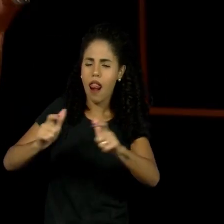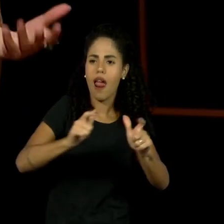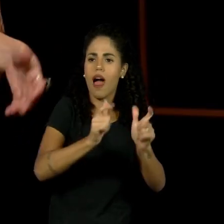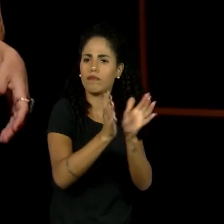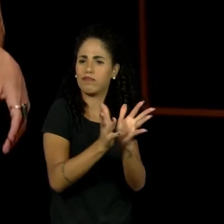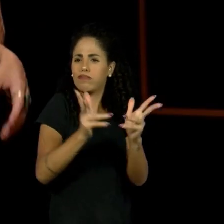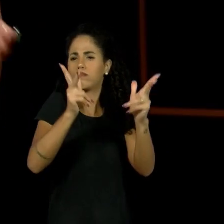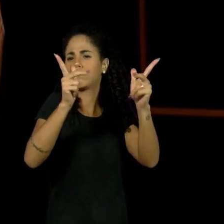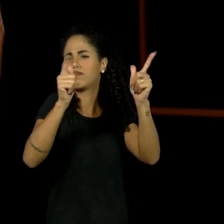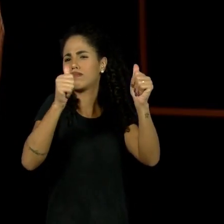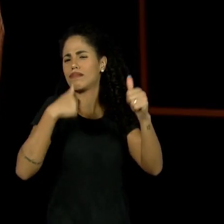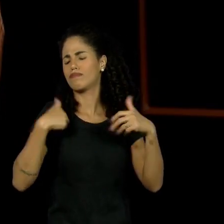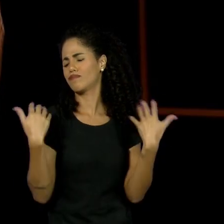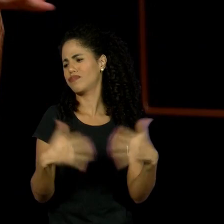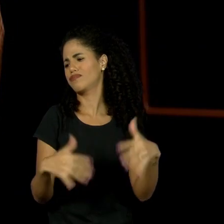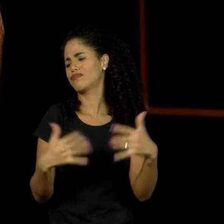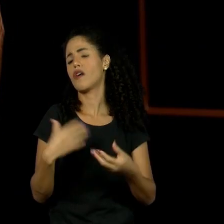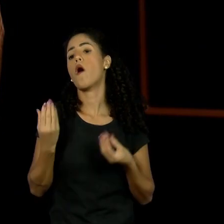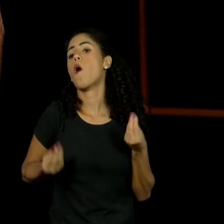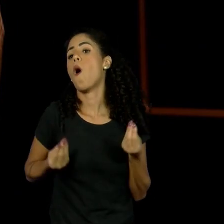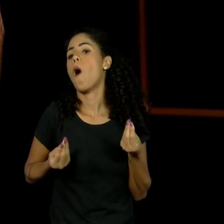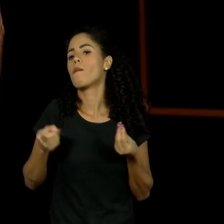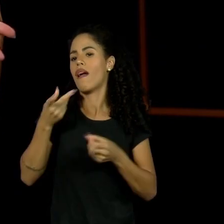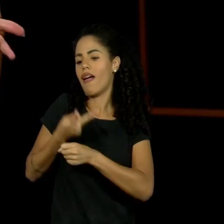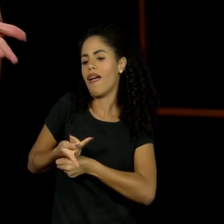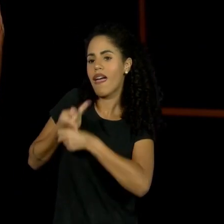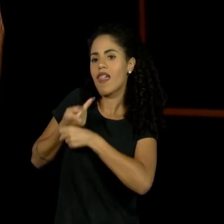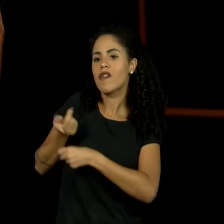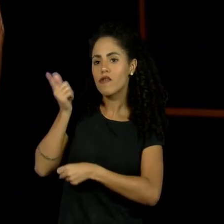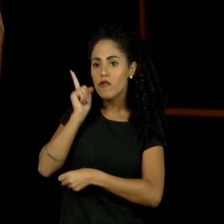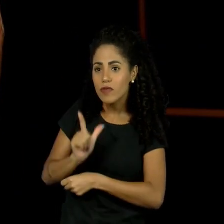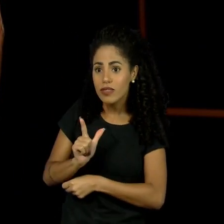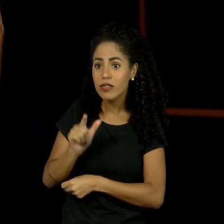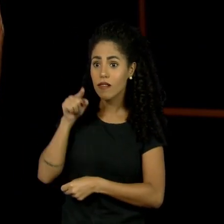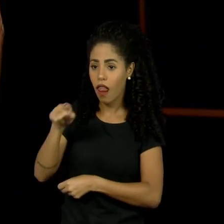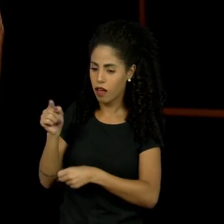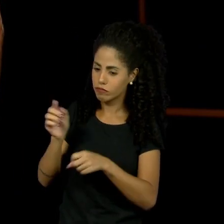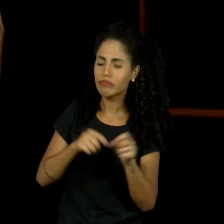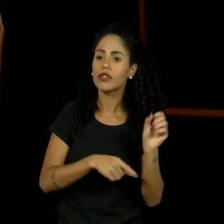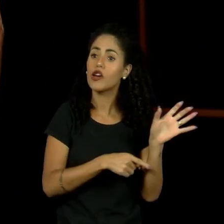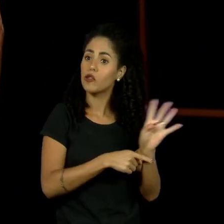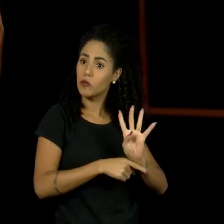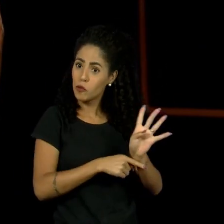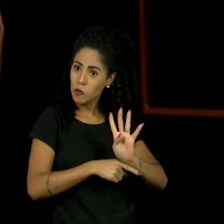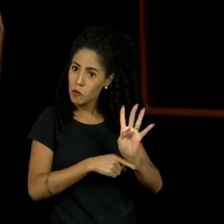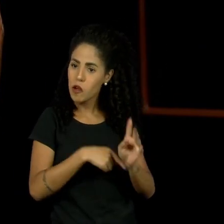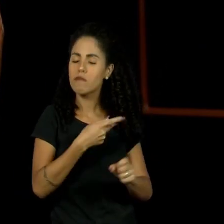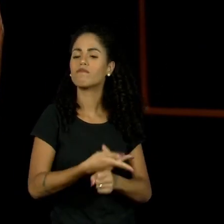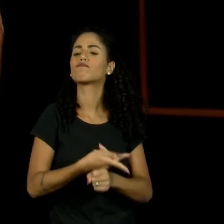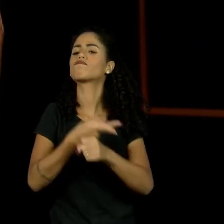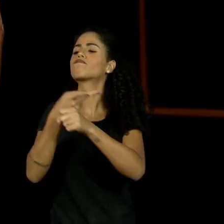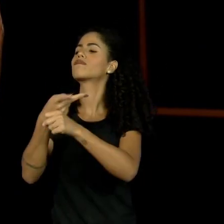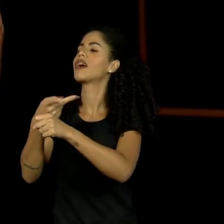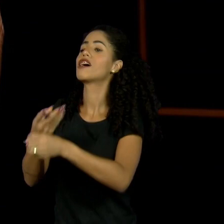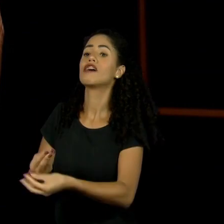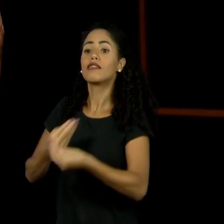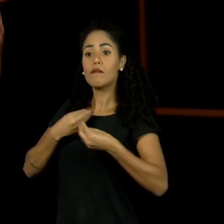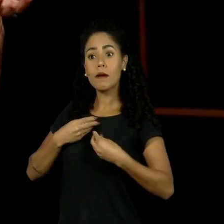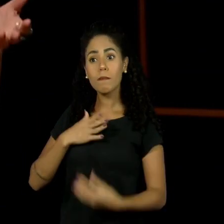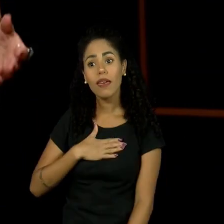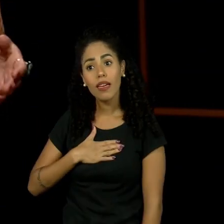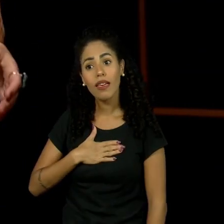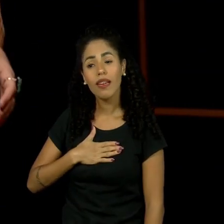uma generosidade. Imagina, ele deu o troféu que ele ganhou, o filme ganhou, ele deu para mim, porque assim, sem você o filme não